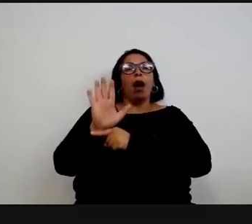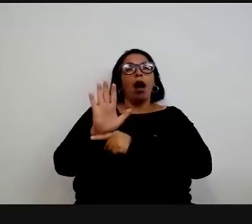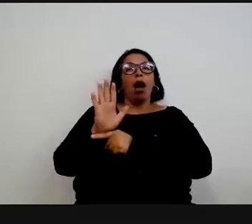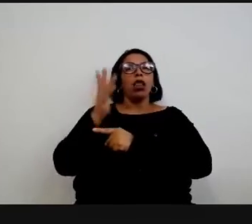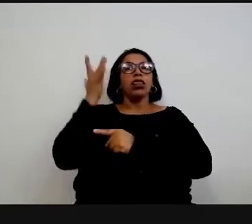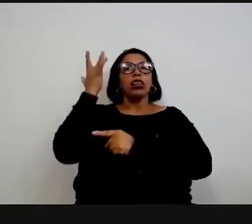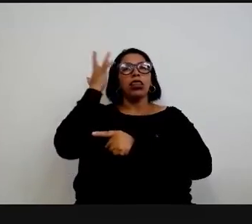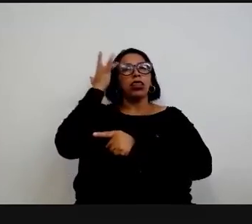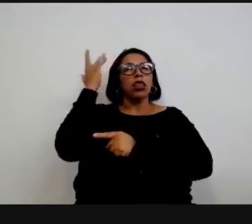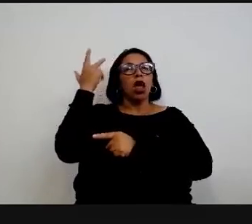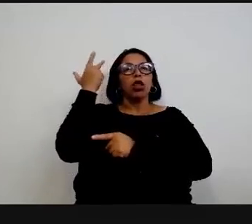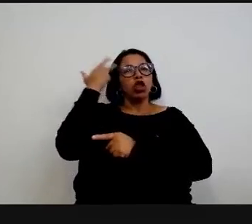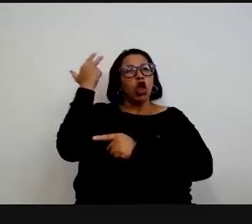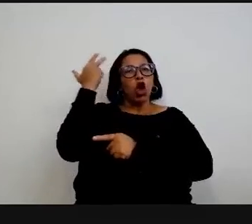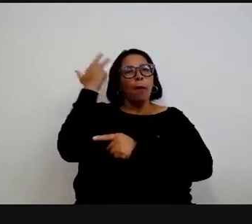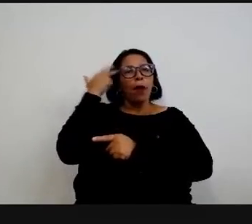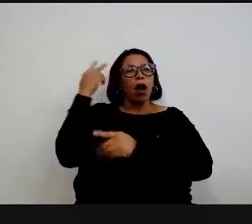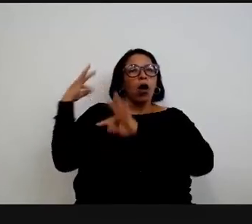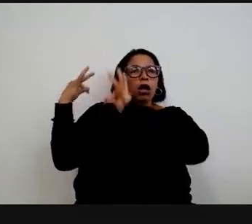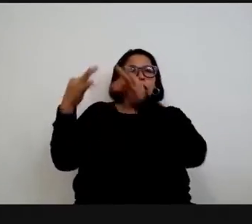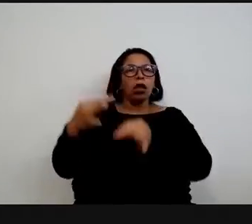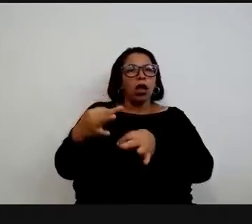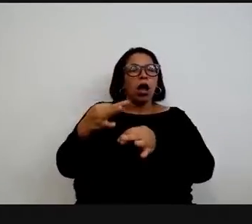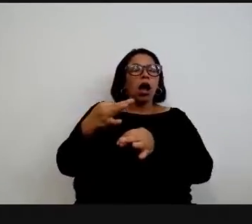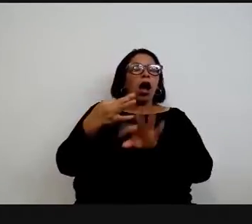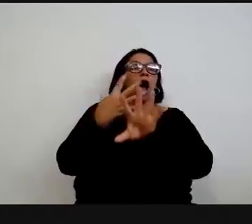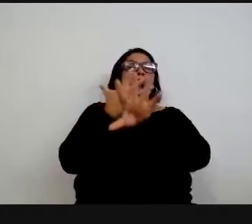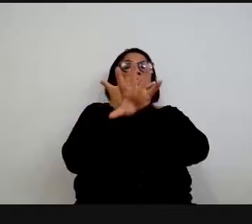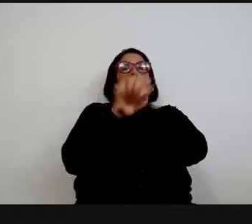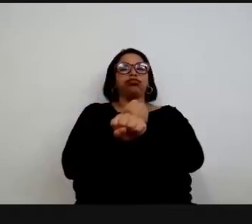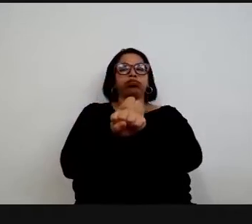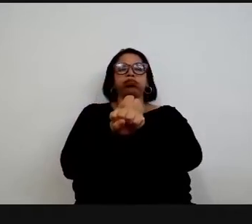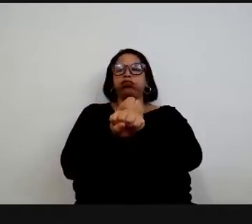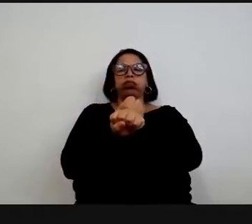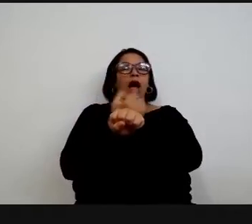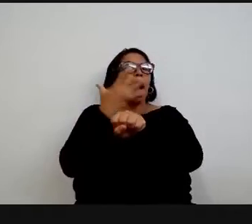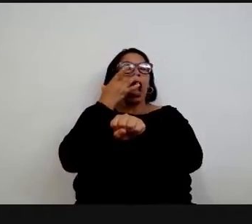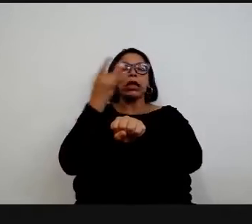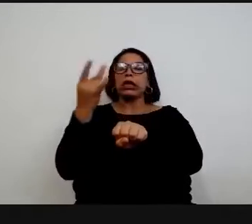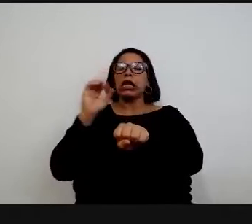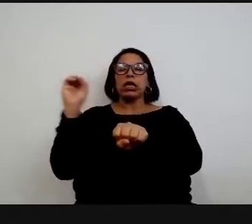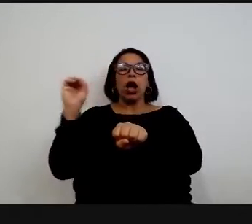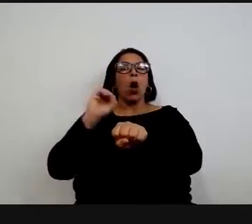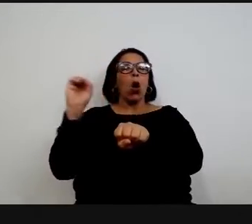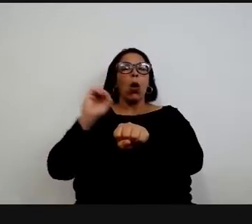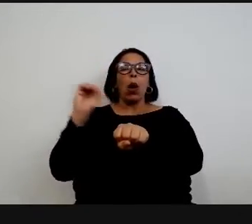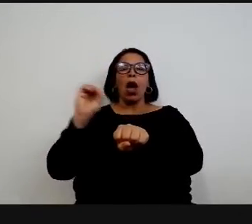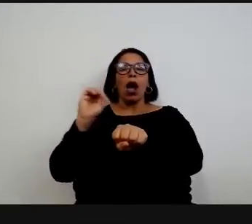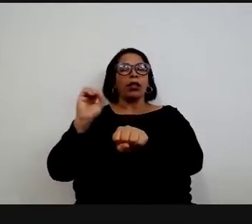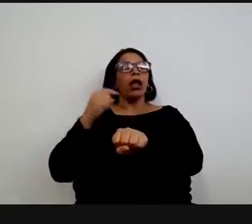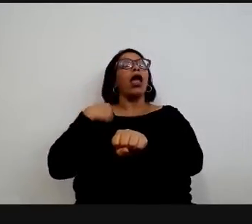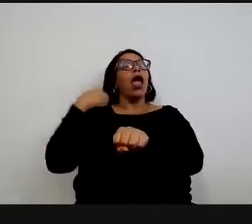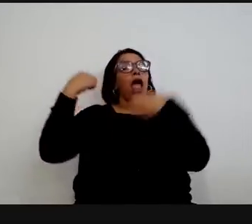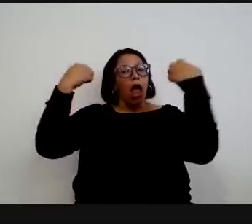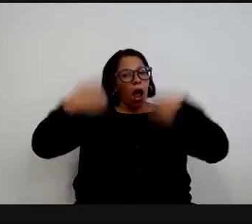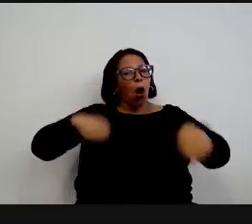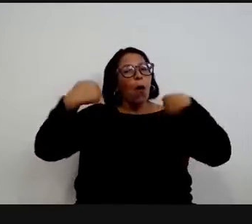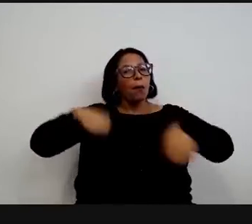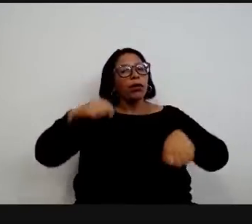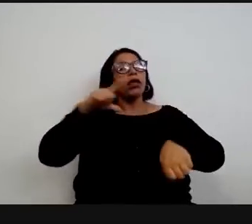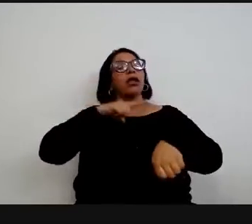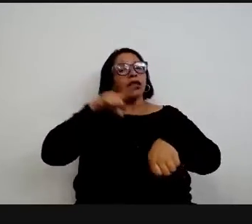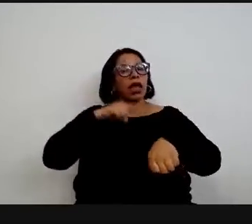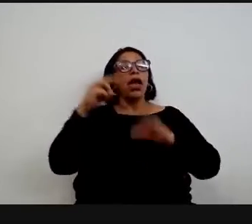slides tradicionais, os alunos vão fechar as câmeras e não vão dar atenção para o que eu estou falando. Então, eu tenho que eu